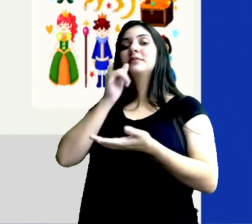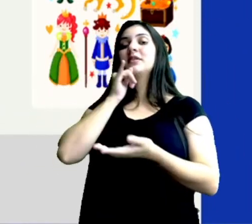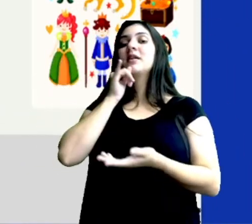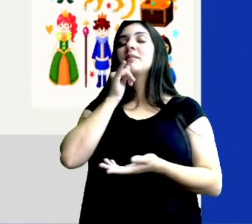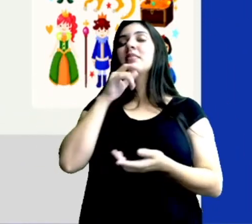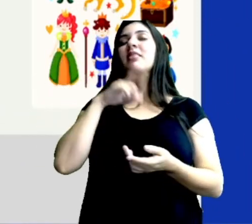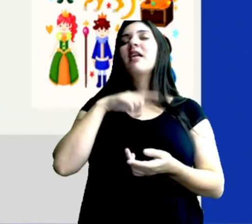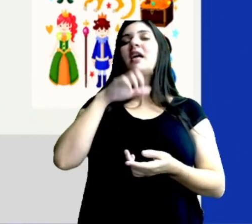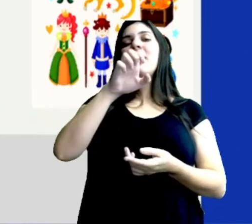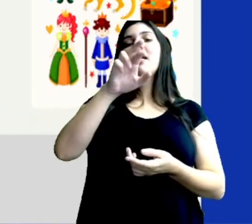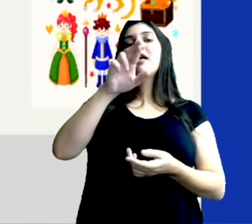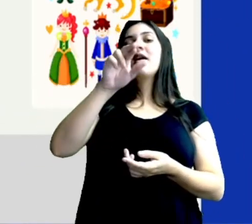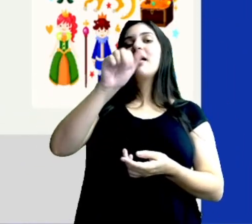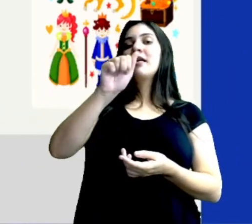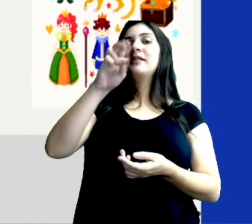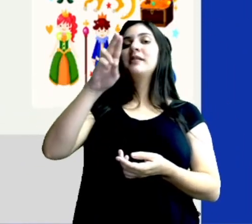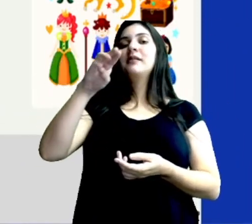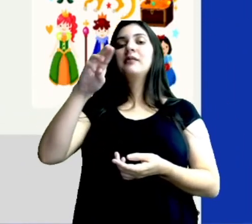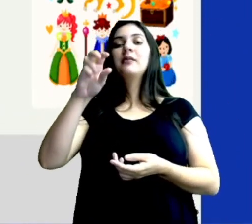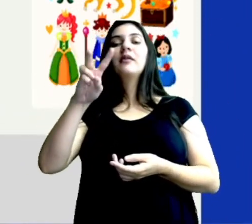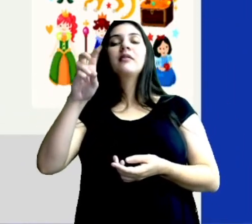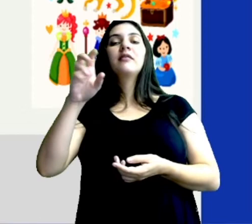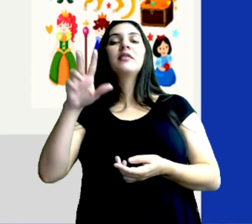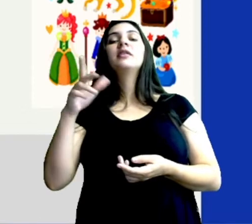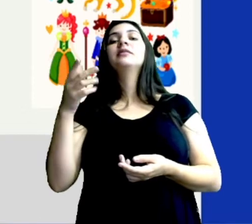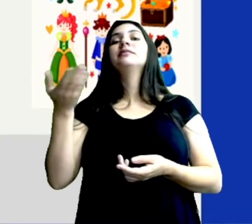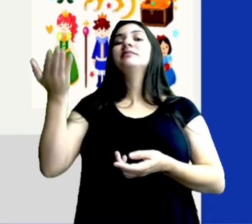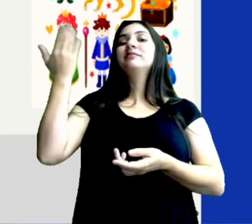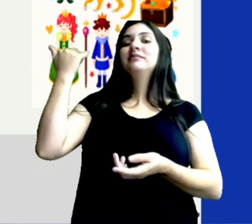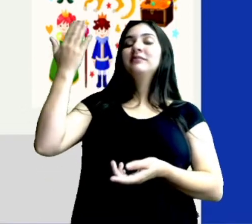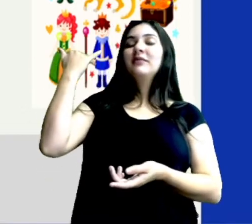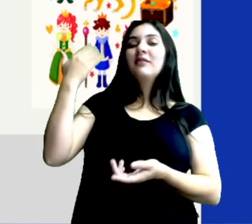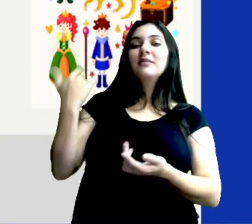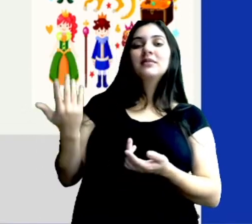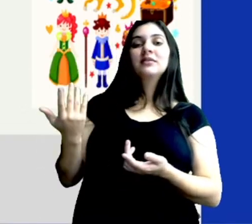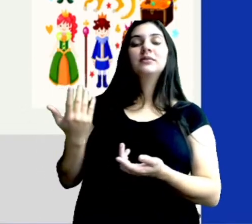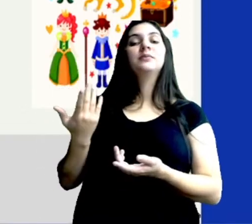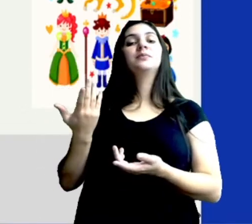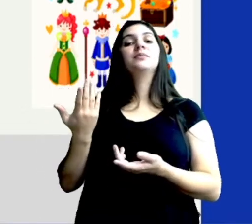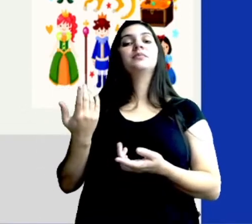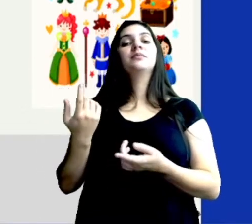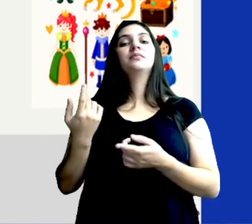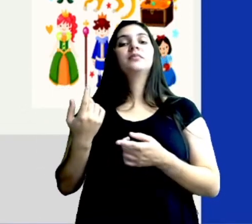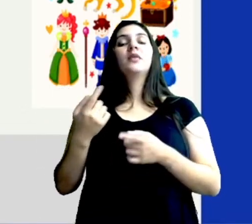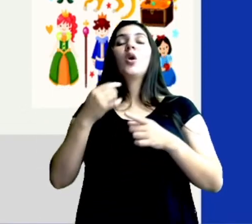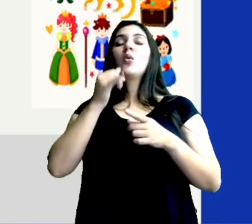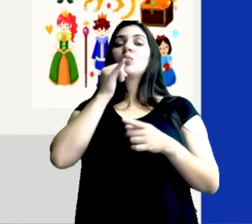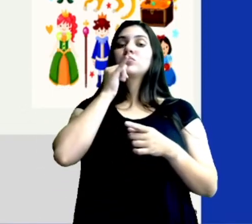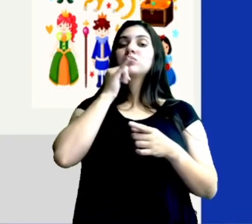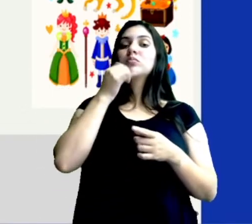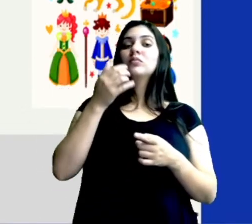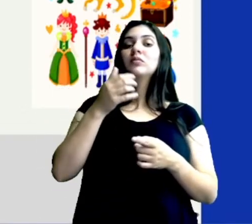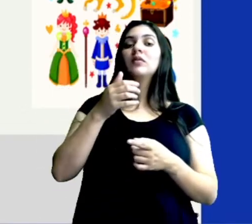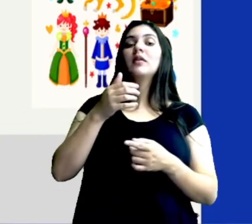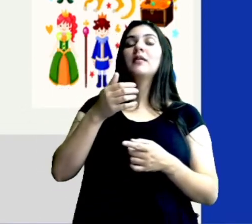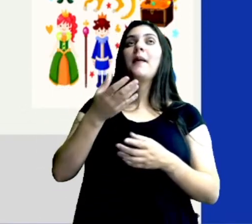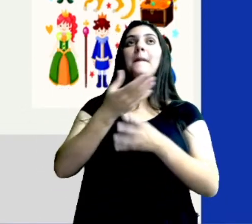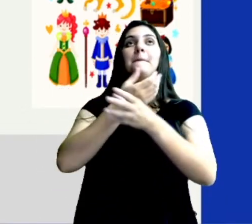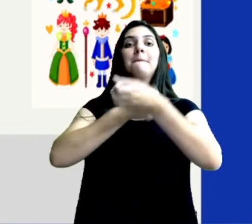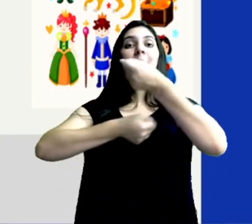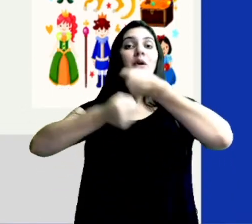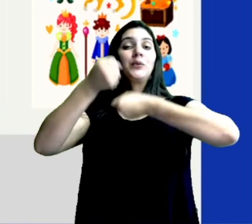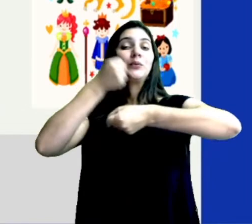vez, sempre a gente começa às vezes os contos por era uma vez, ou por exemplo, há muitos